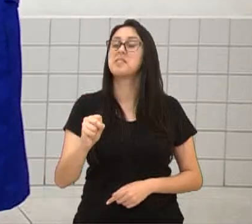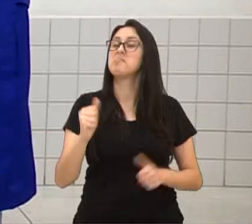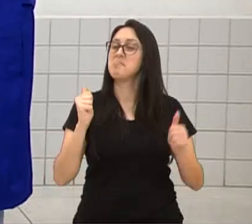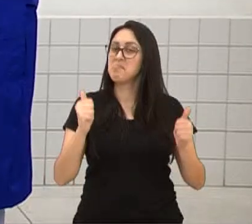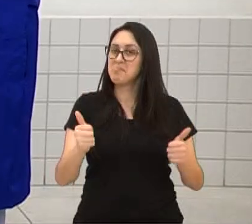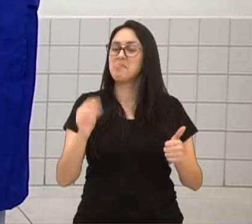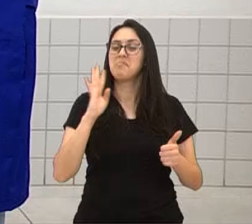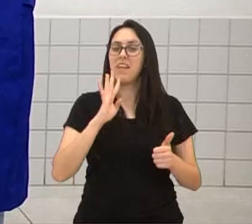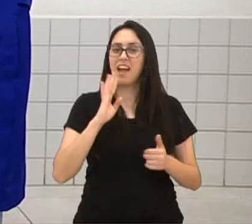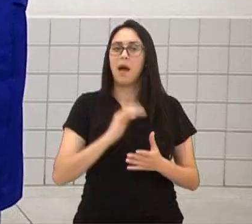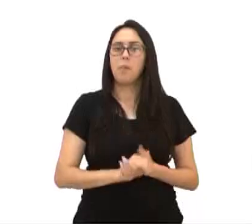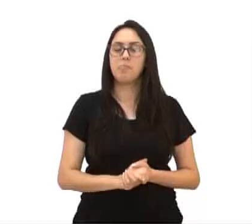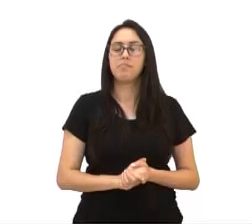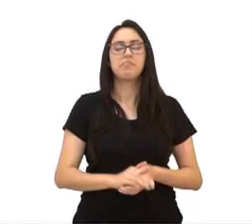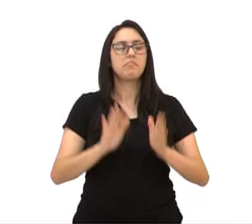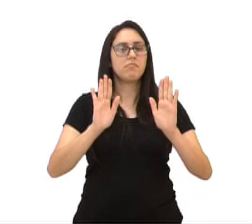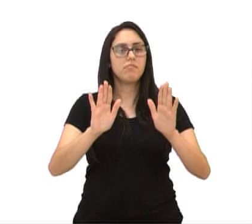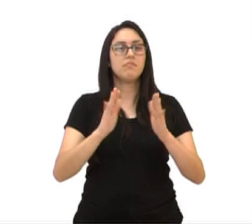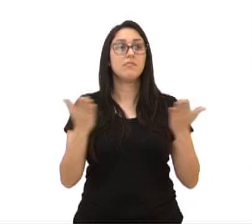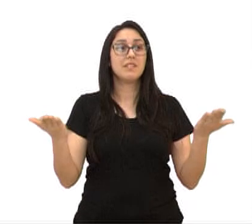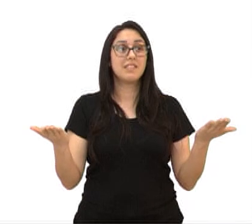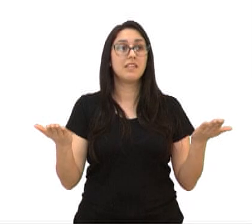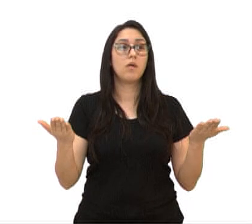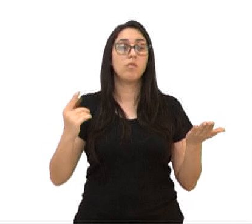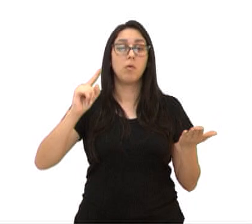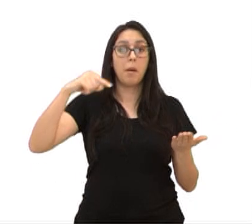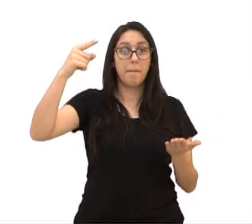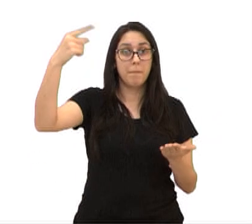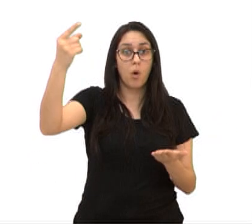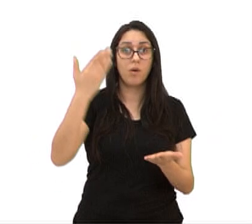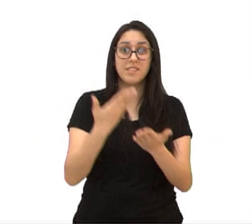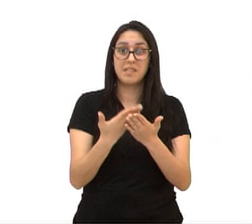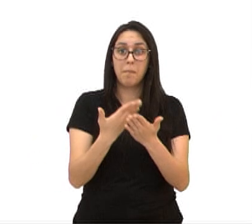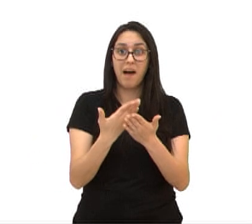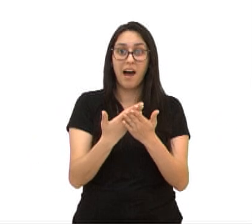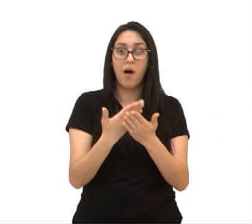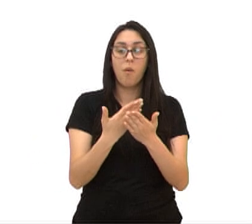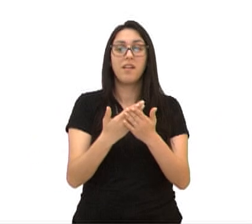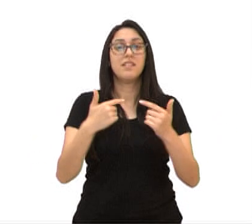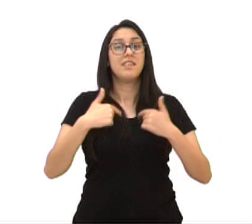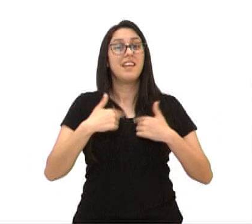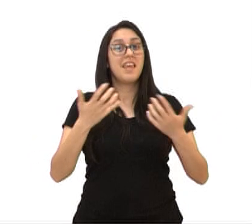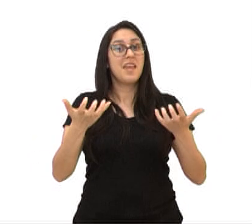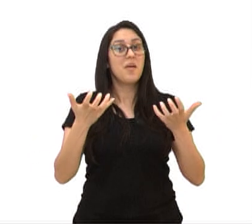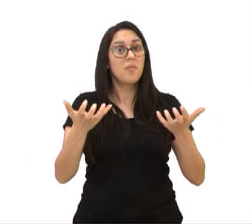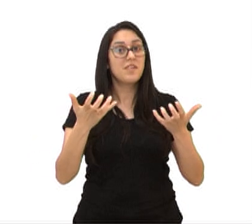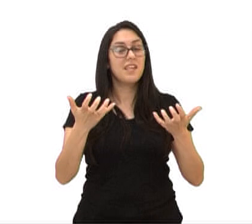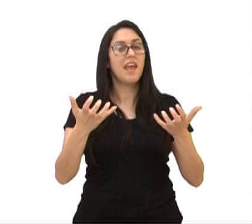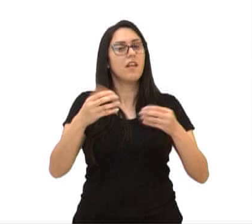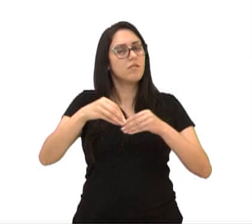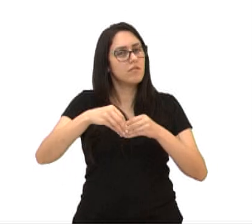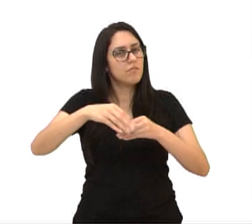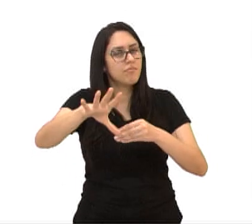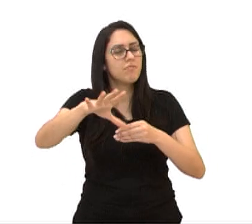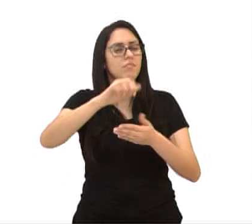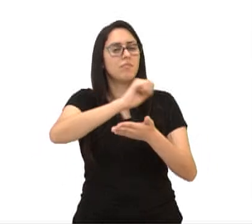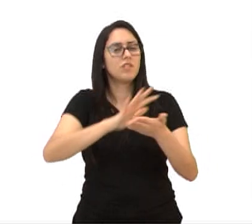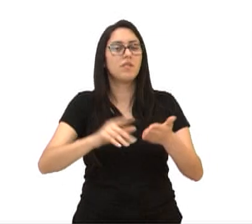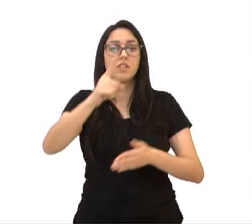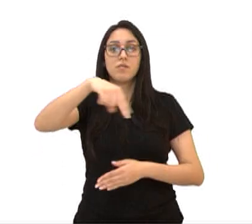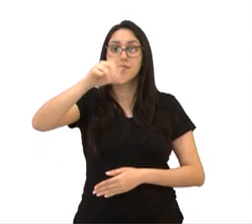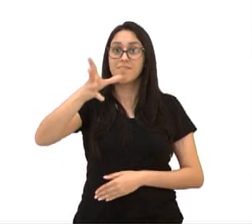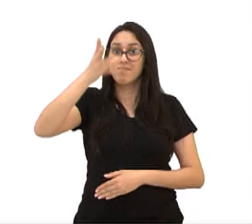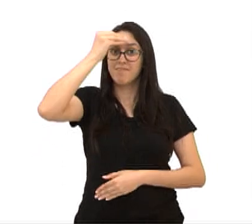só, pessoal. Então, assim, ó, para as nossas próximas aulas, quero deixar aqui para vocês uma tarefinha especial, que é decorar